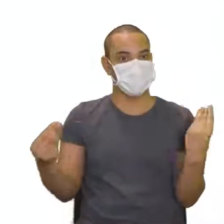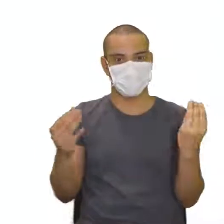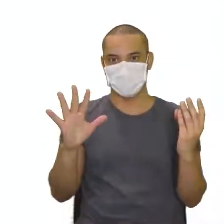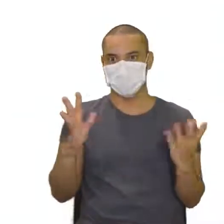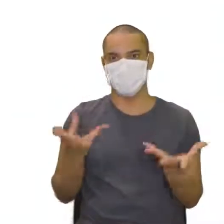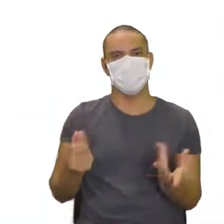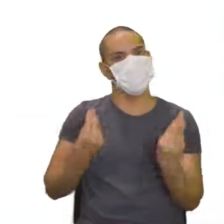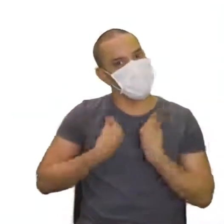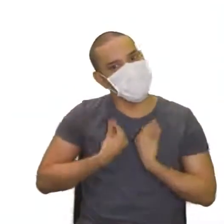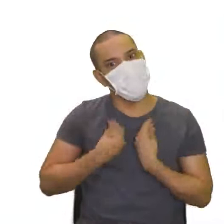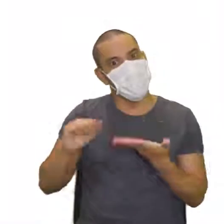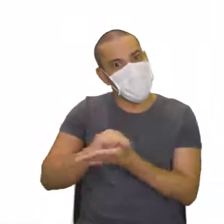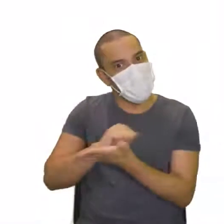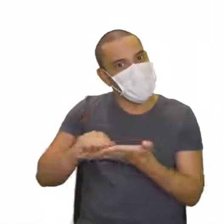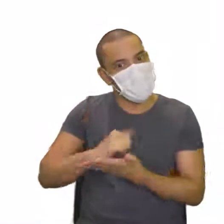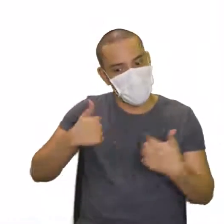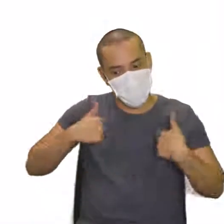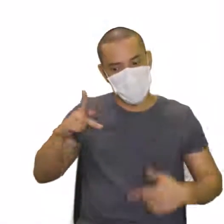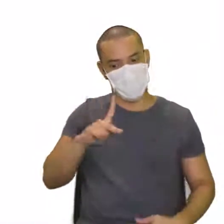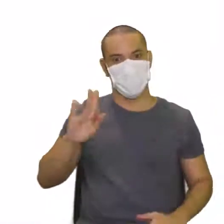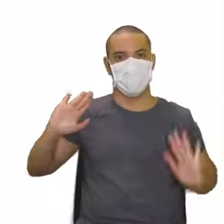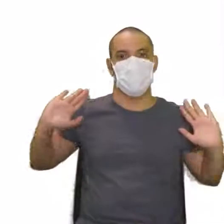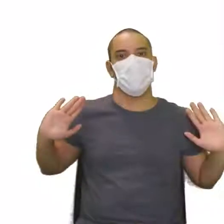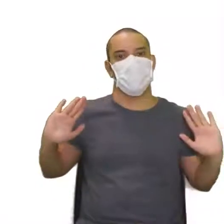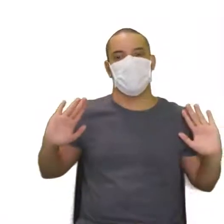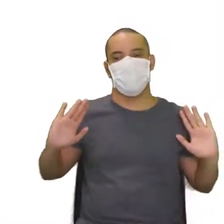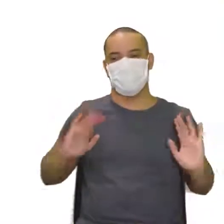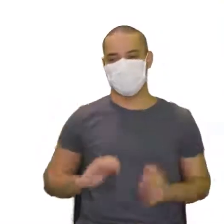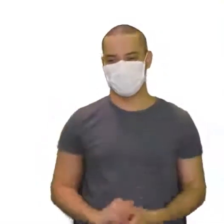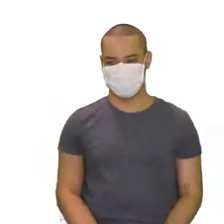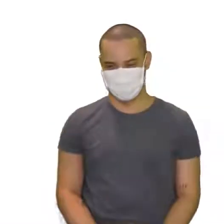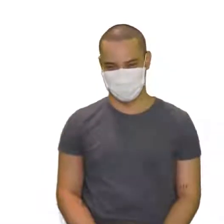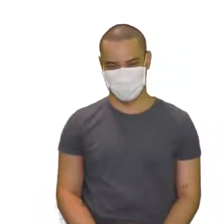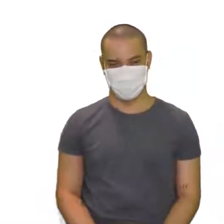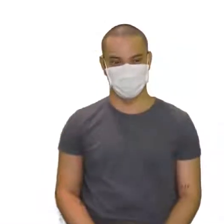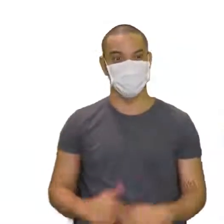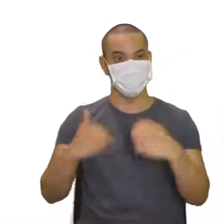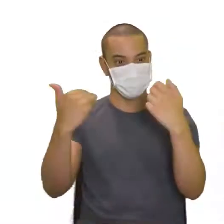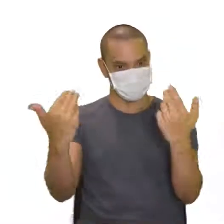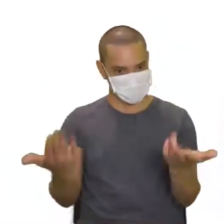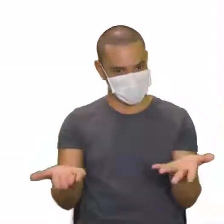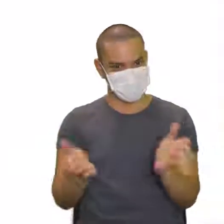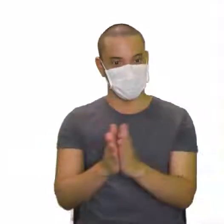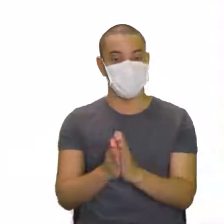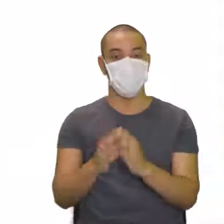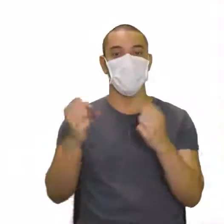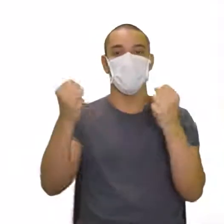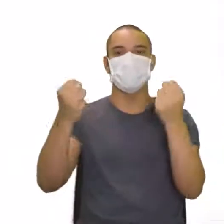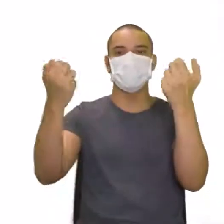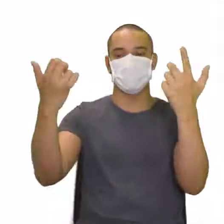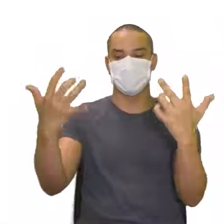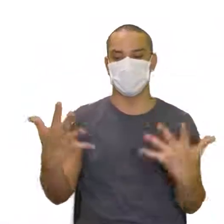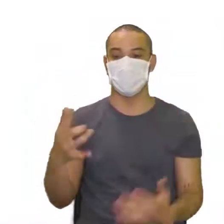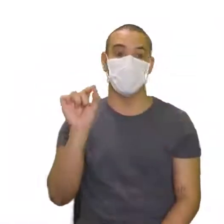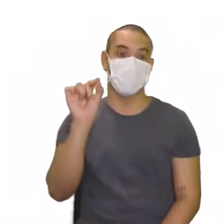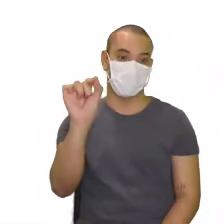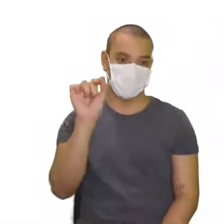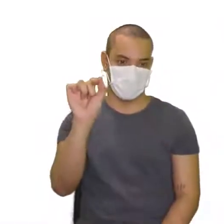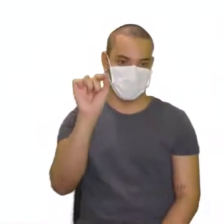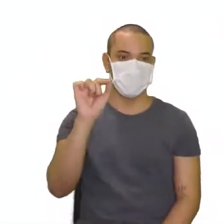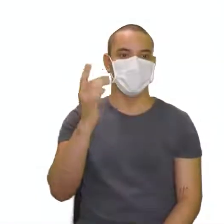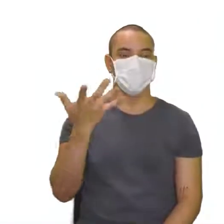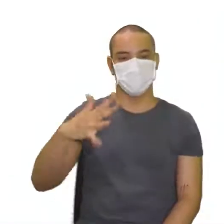Devolvo o apagador da professora, viu? Então, nós temos aqui. Podemos afirmar o quê? Que esse